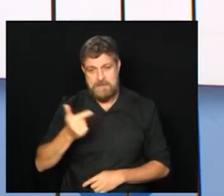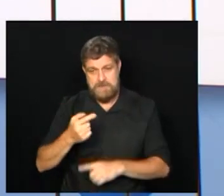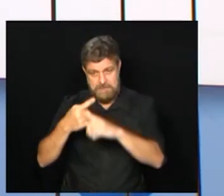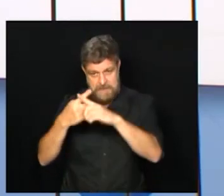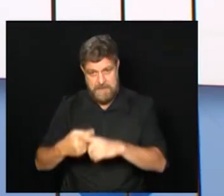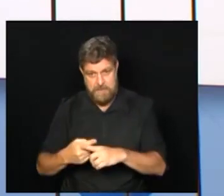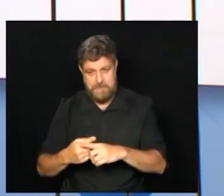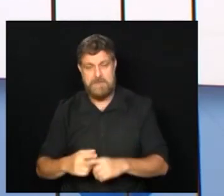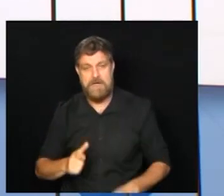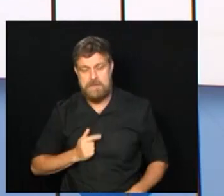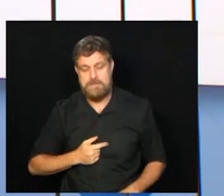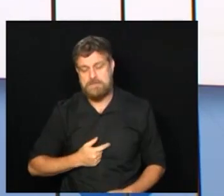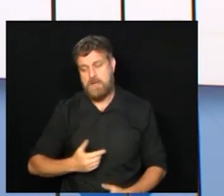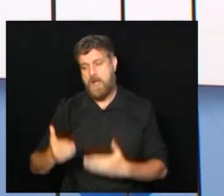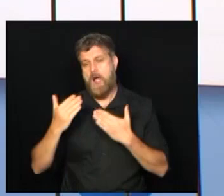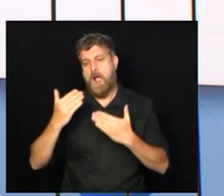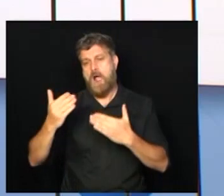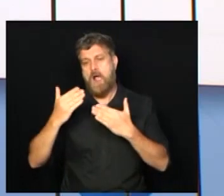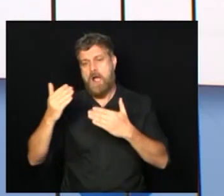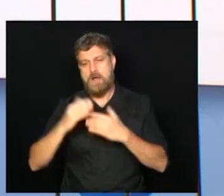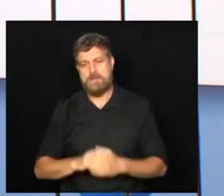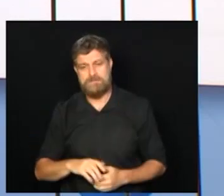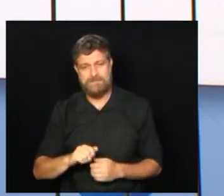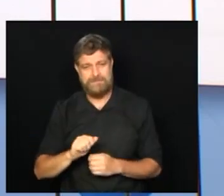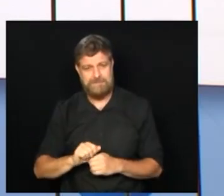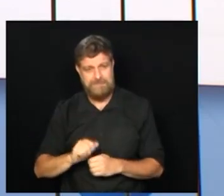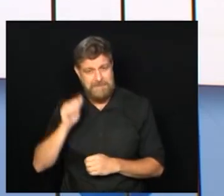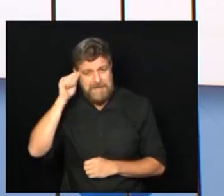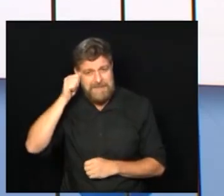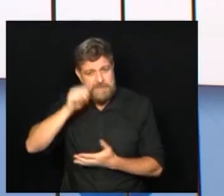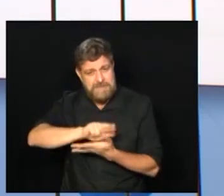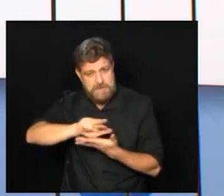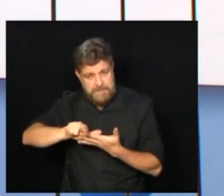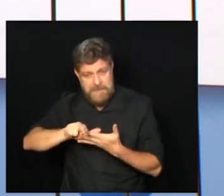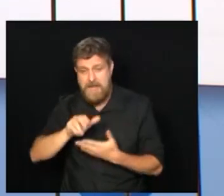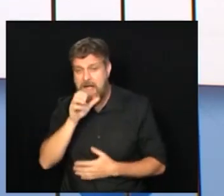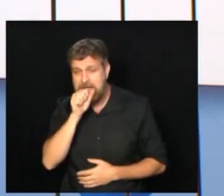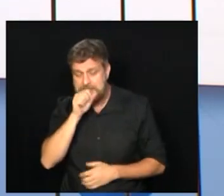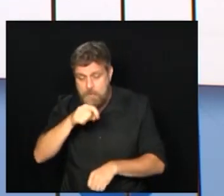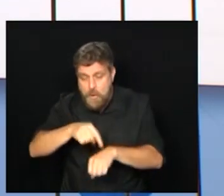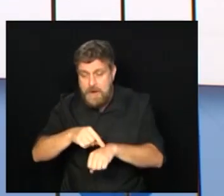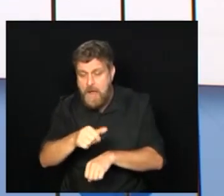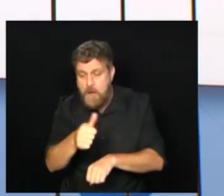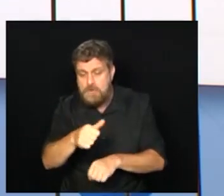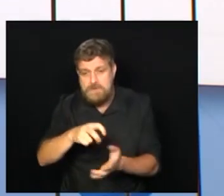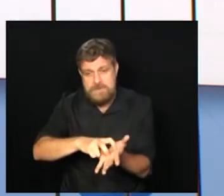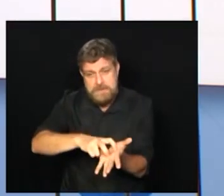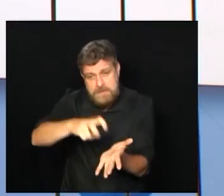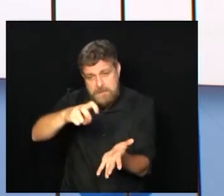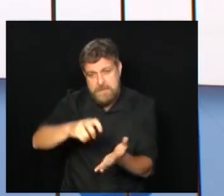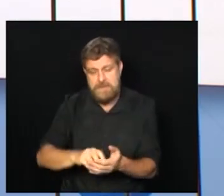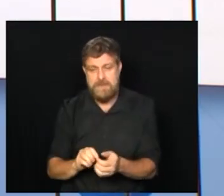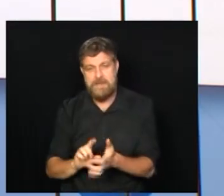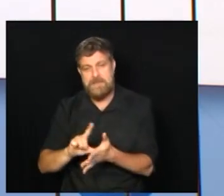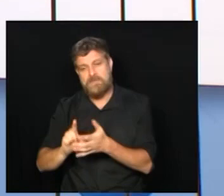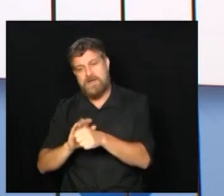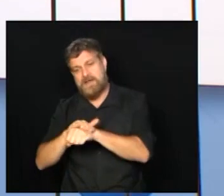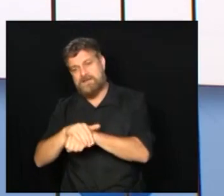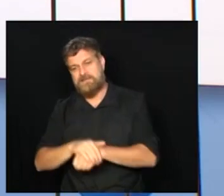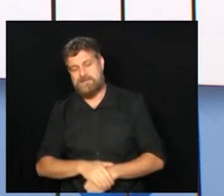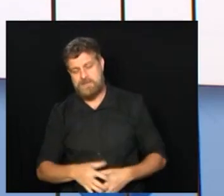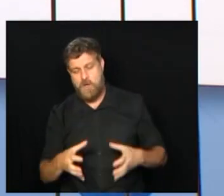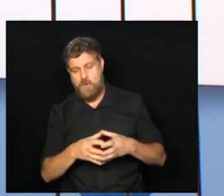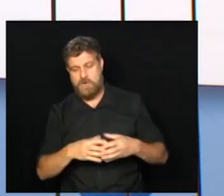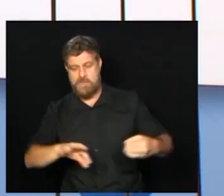Gomes, com vários artistas. E no sábado, evento às 11 horas da manhã e à noite, a apresentação